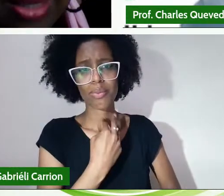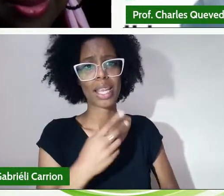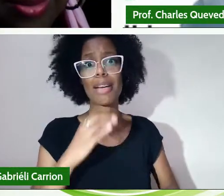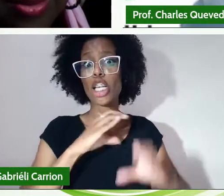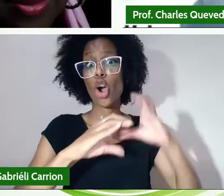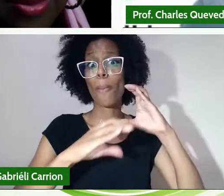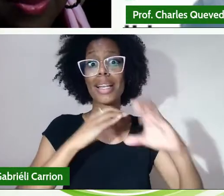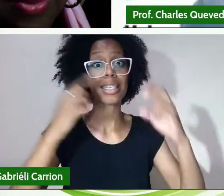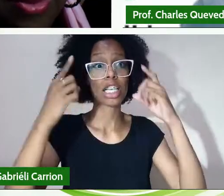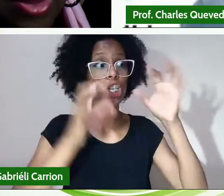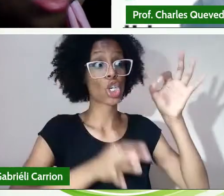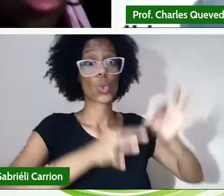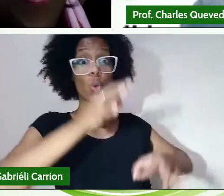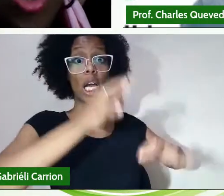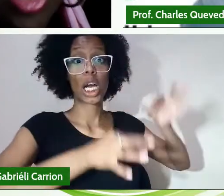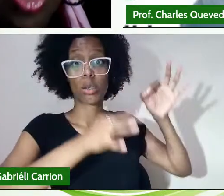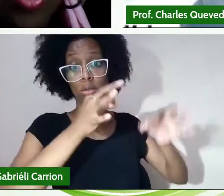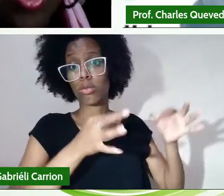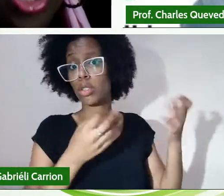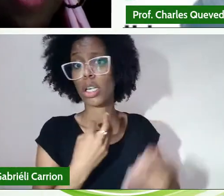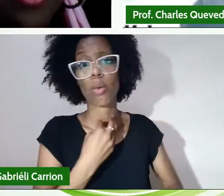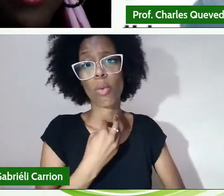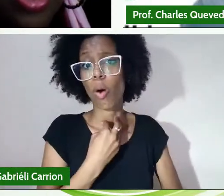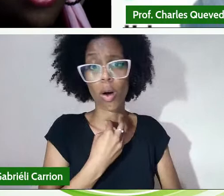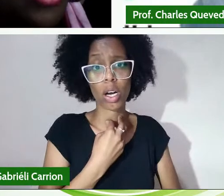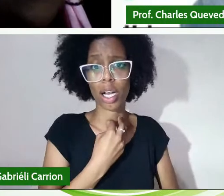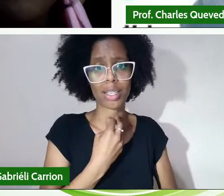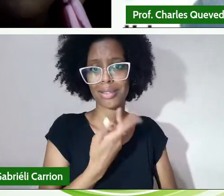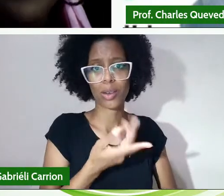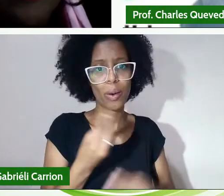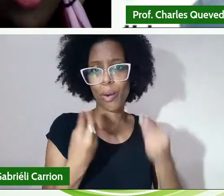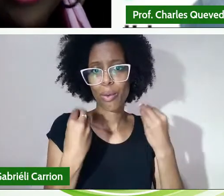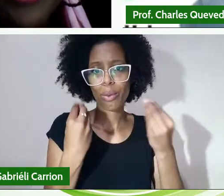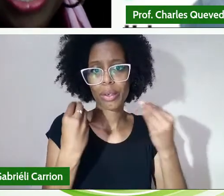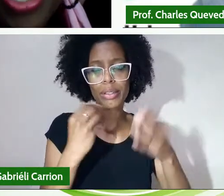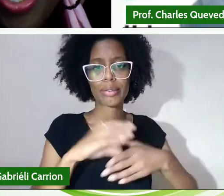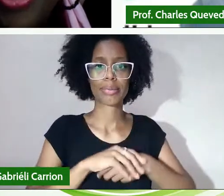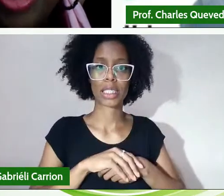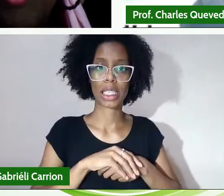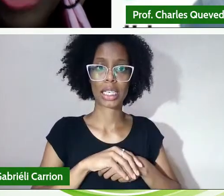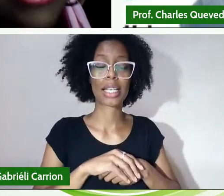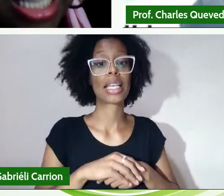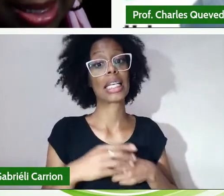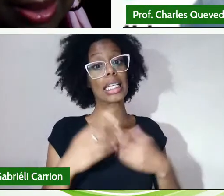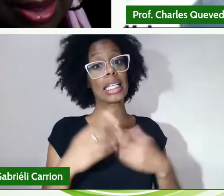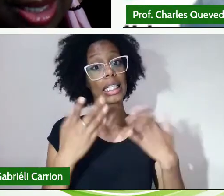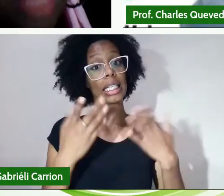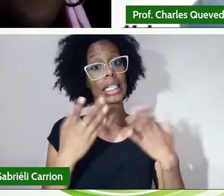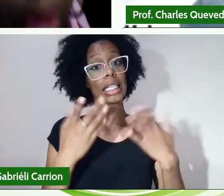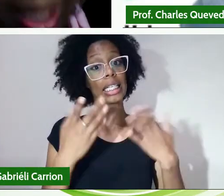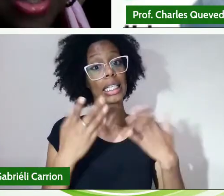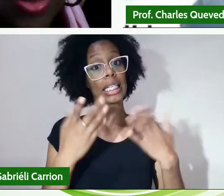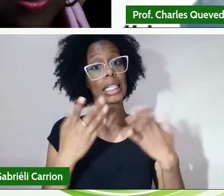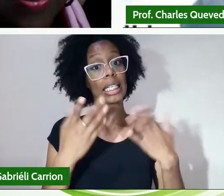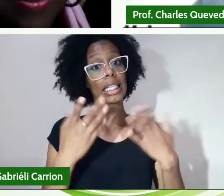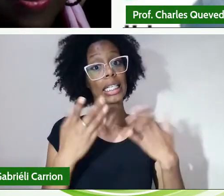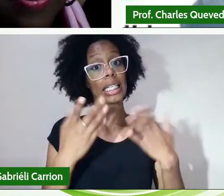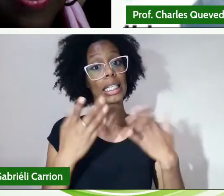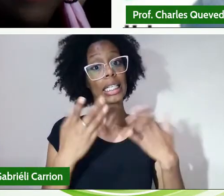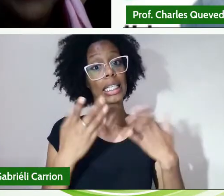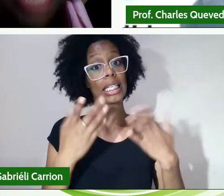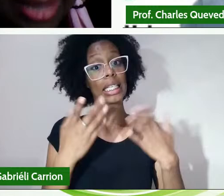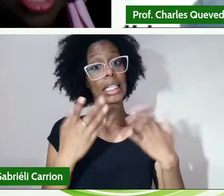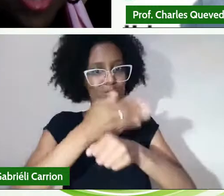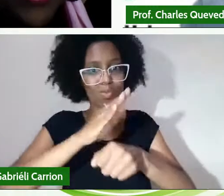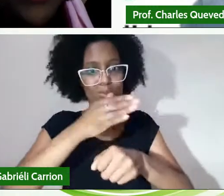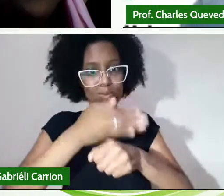julgar. Então, a gente não pode agir com julgamento. Então, não há não tem saída, é formação,